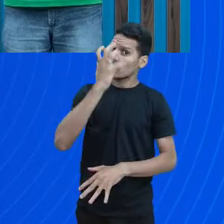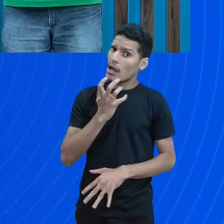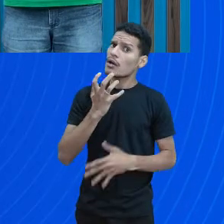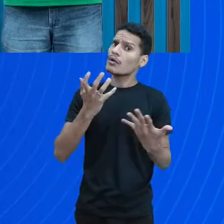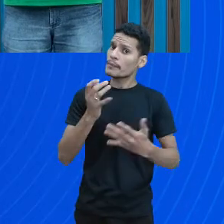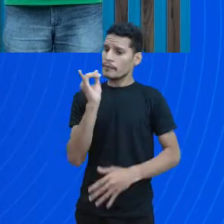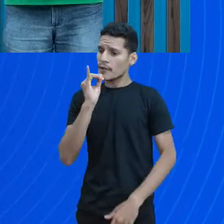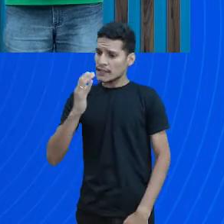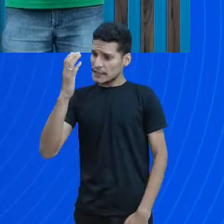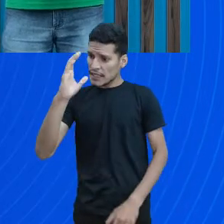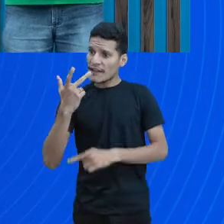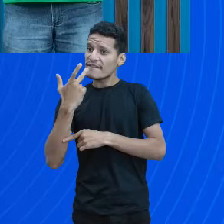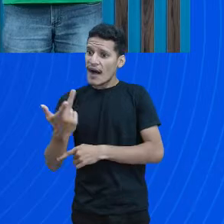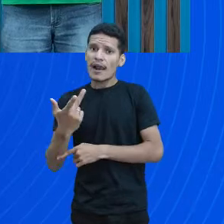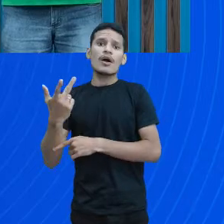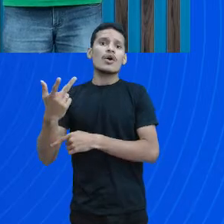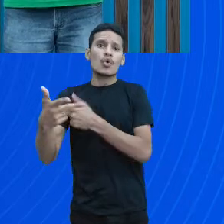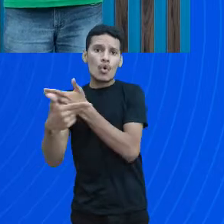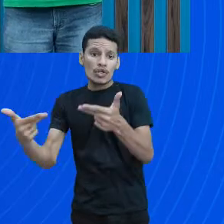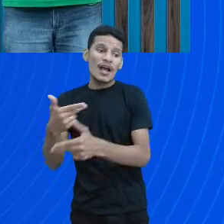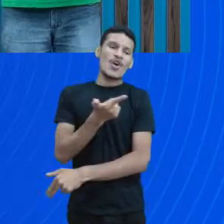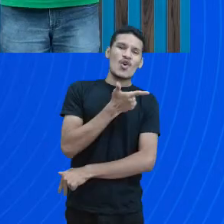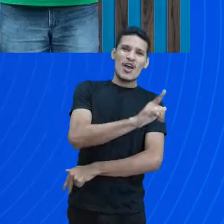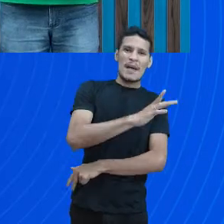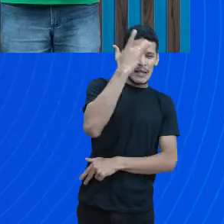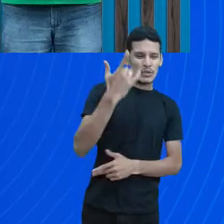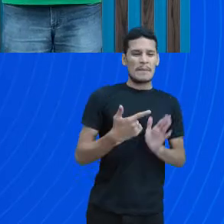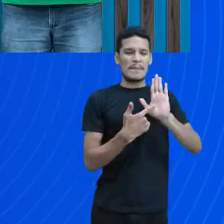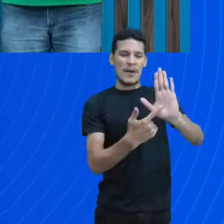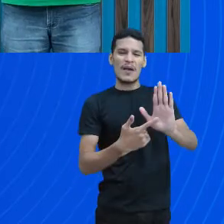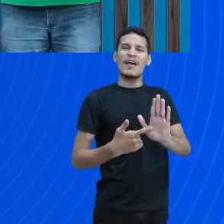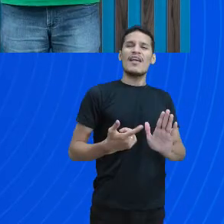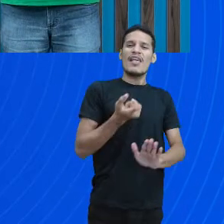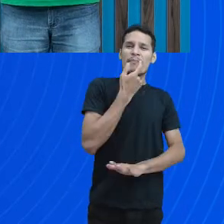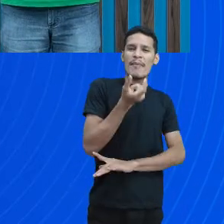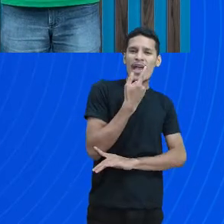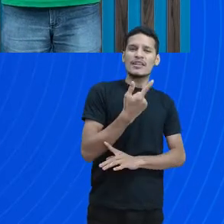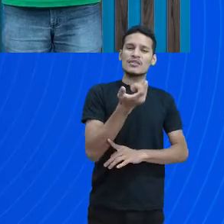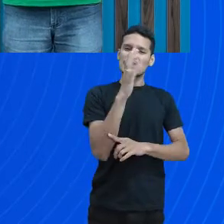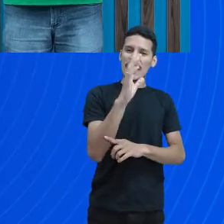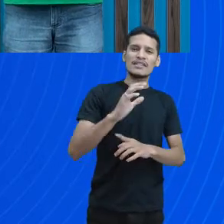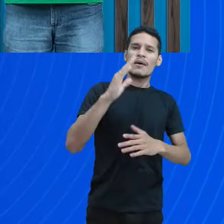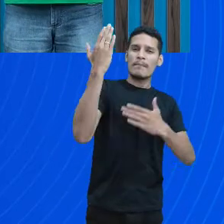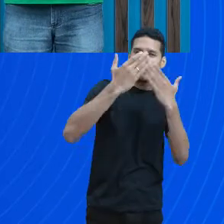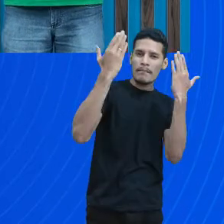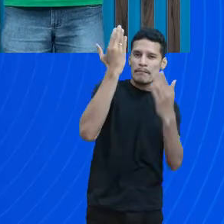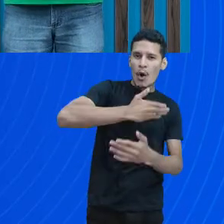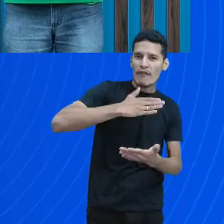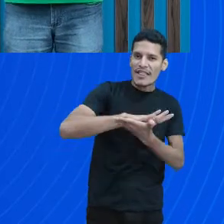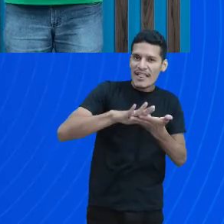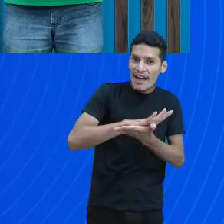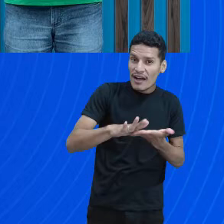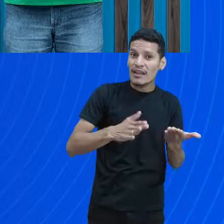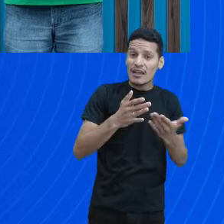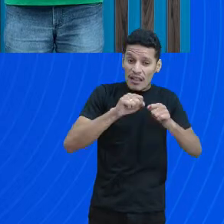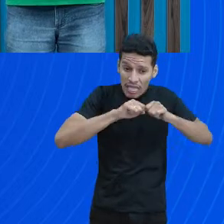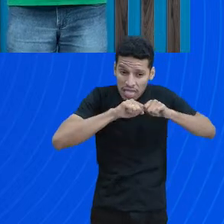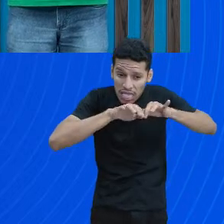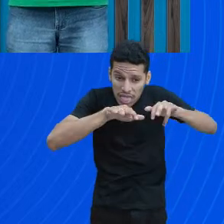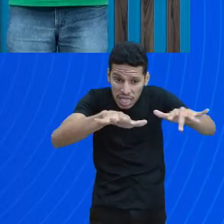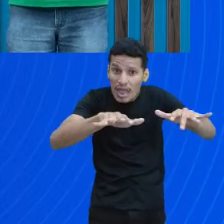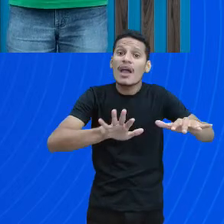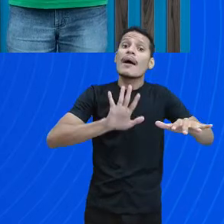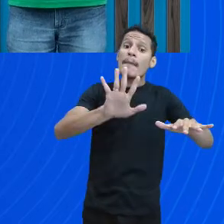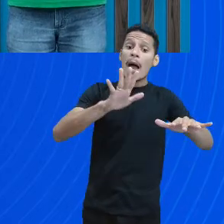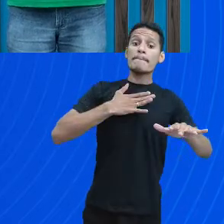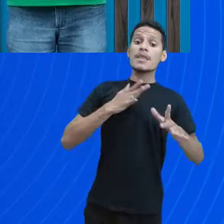uma coisa, aí um sujeito vem com remédio que cientificamente não tem comprovação, aí joga essa notícia e diz assim, não,